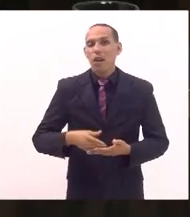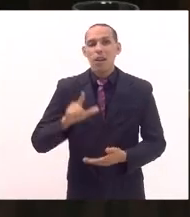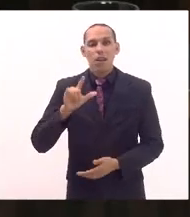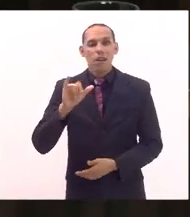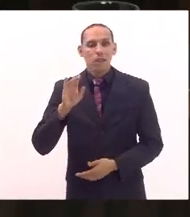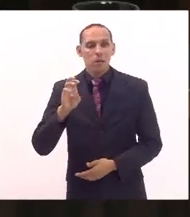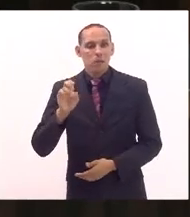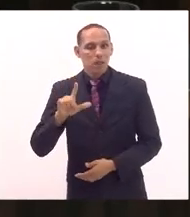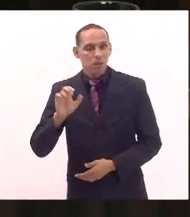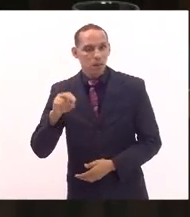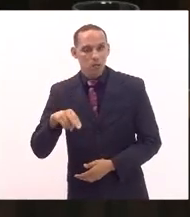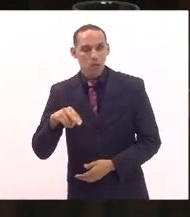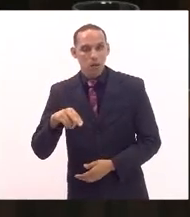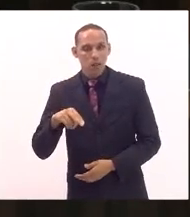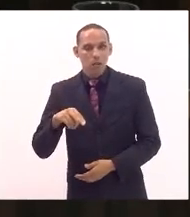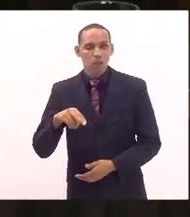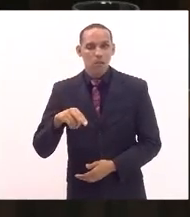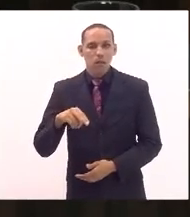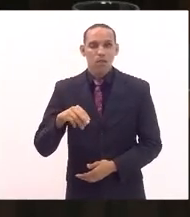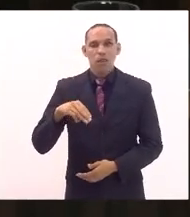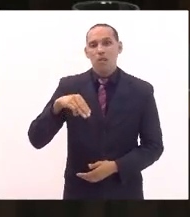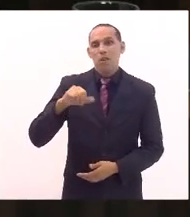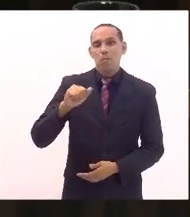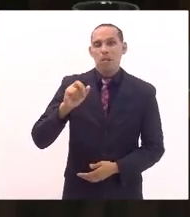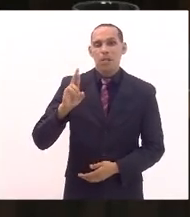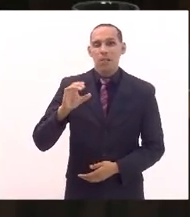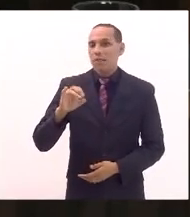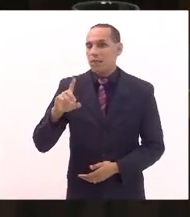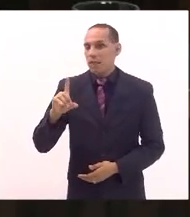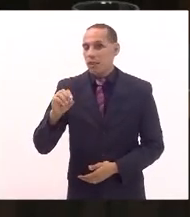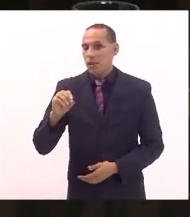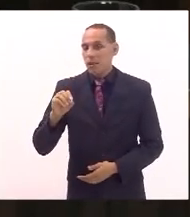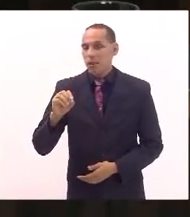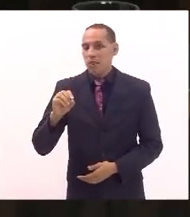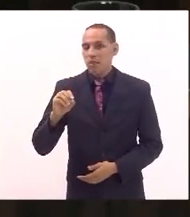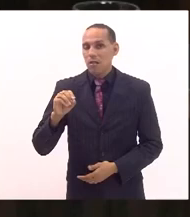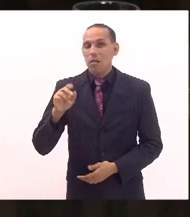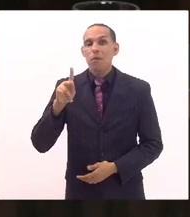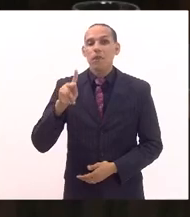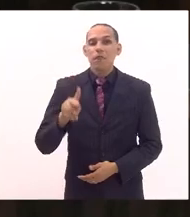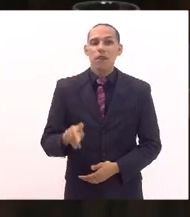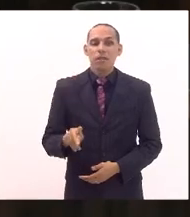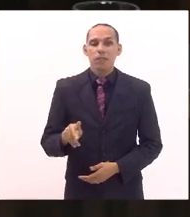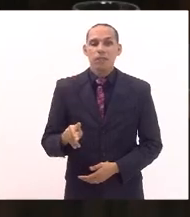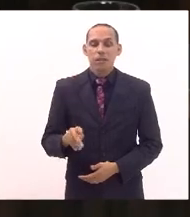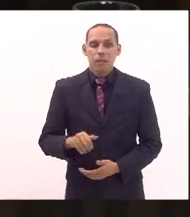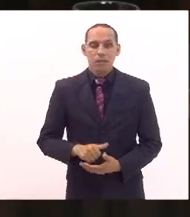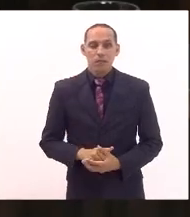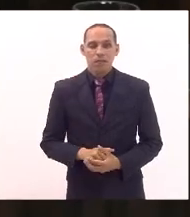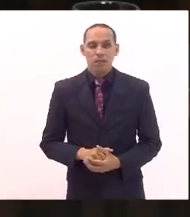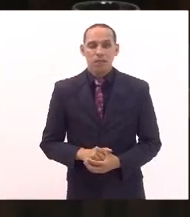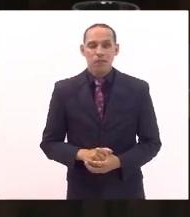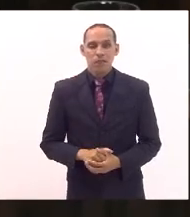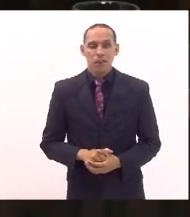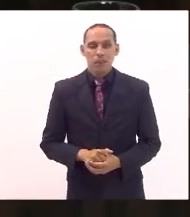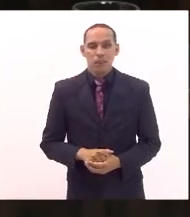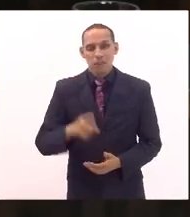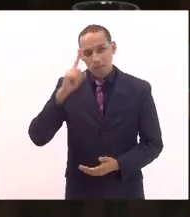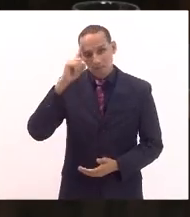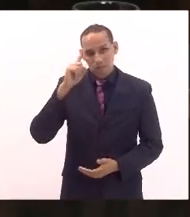Daniel liberon Deputado Marcelo Dino à presidência a